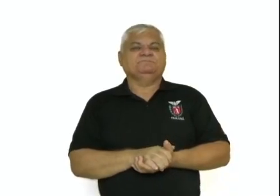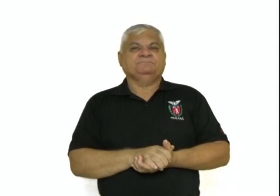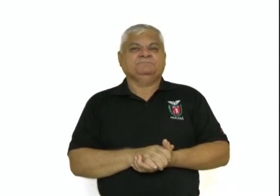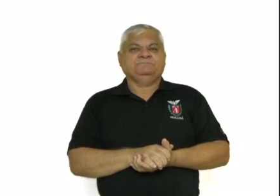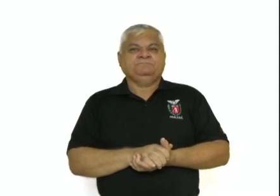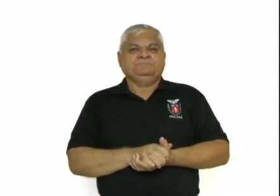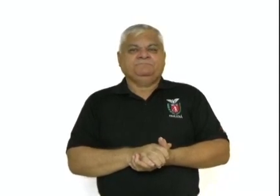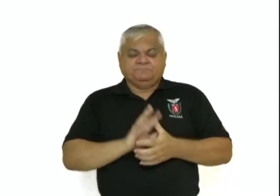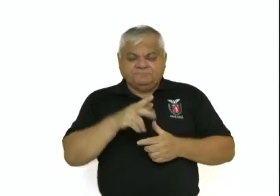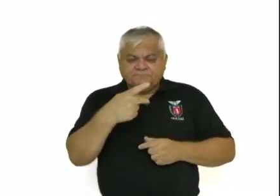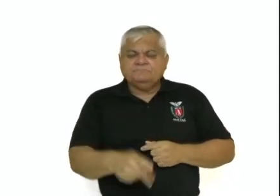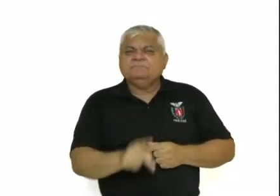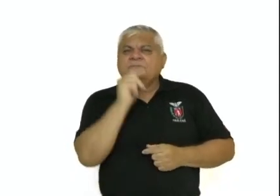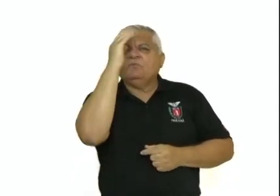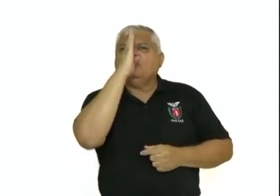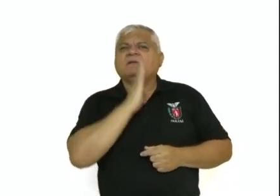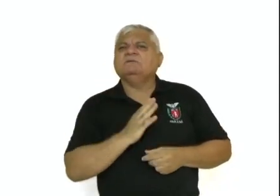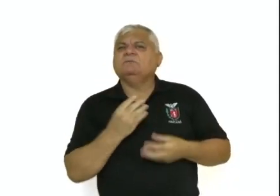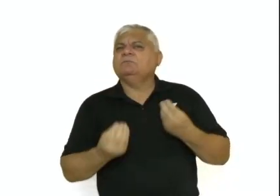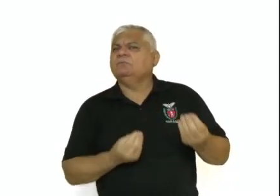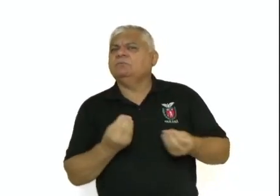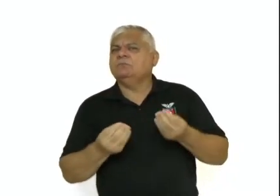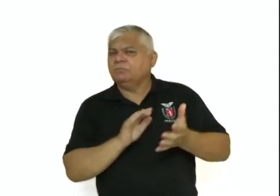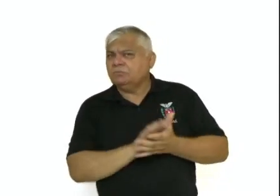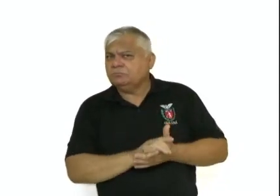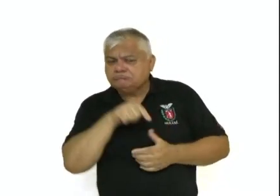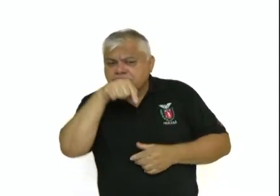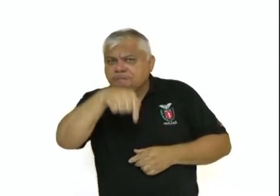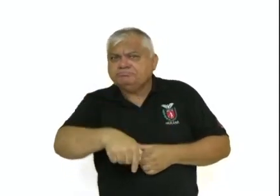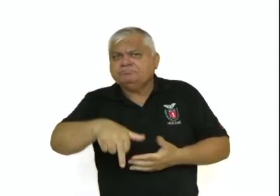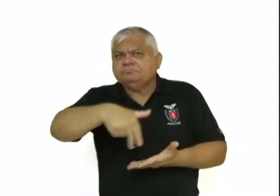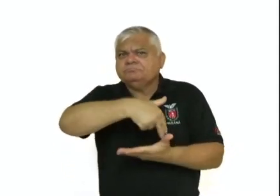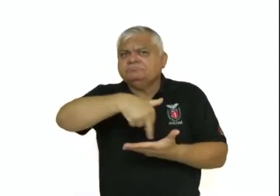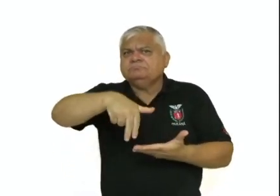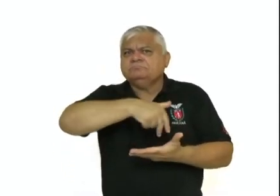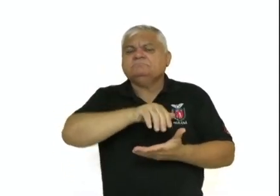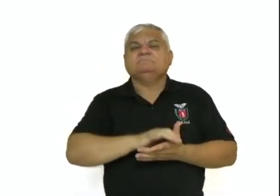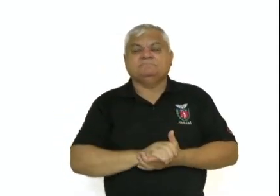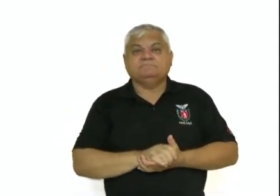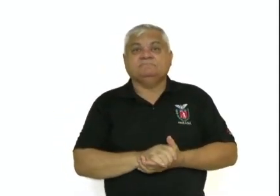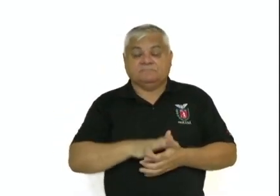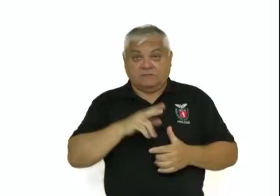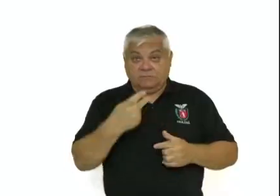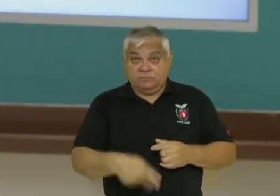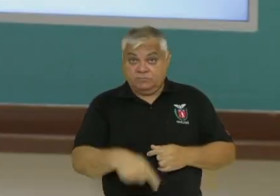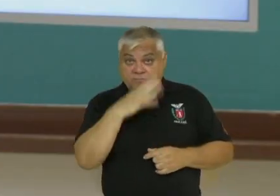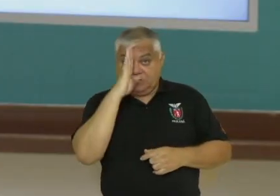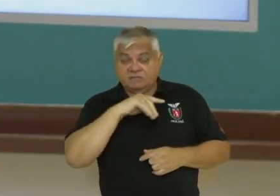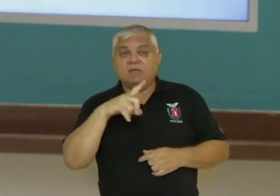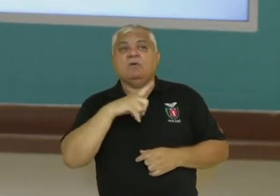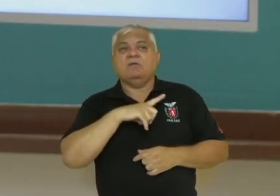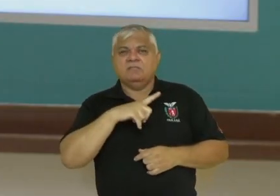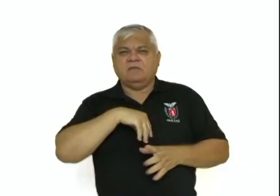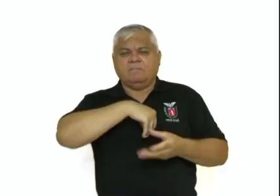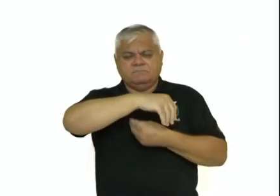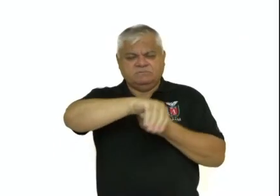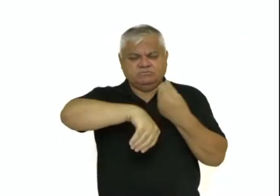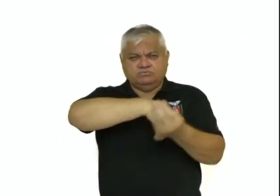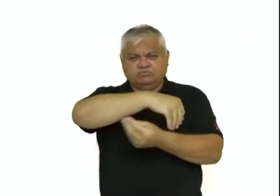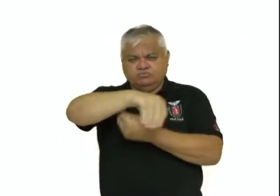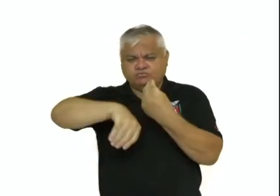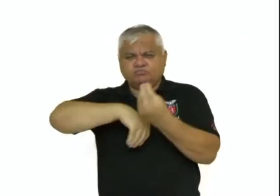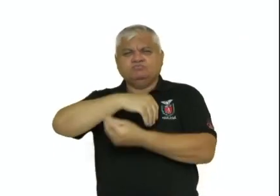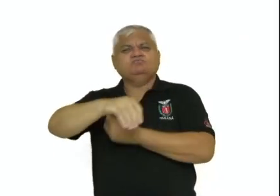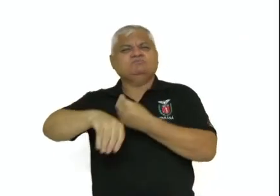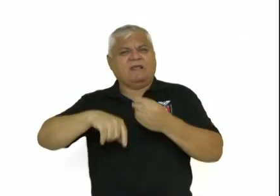E no Brasil, como que funciona a questão da dança no Brasil? Então, no Brasil nós temos uma miscigenação muito